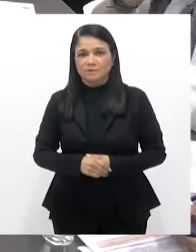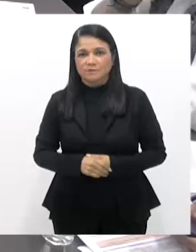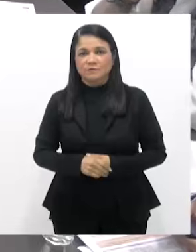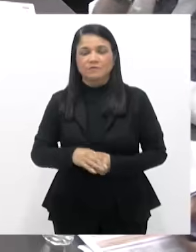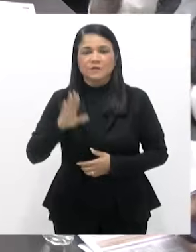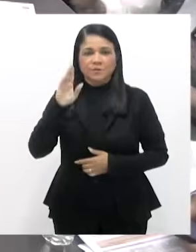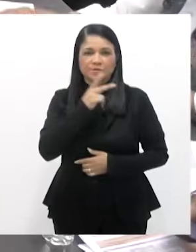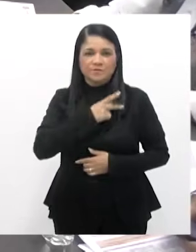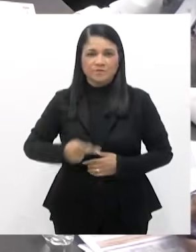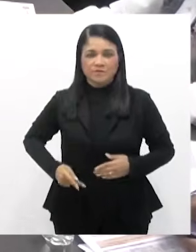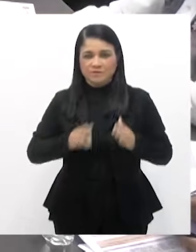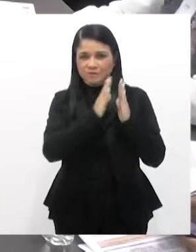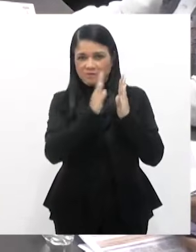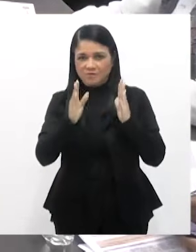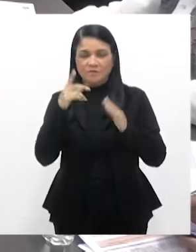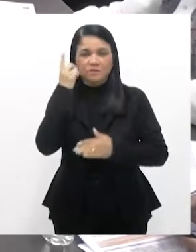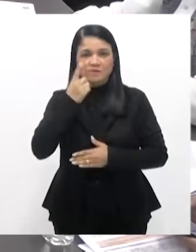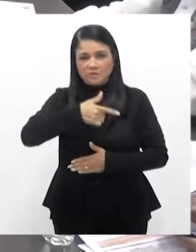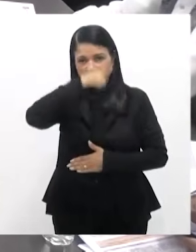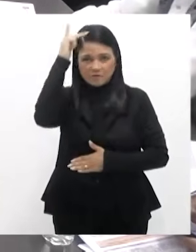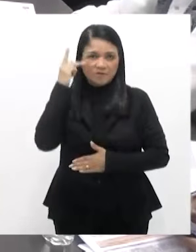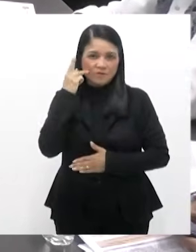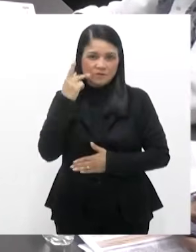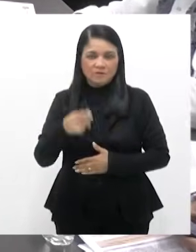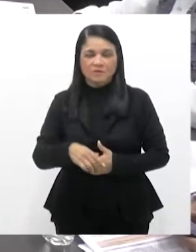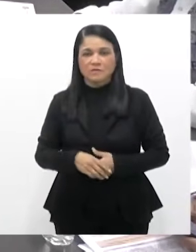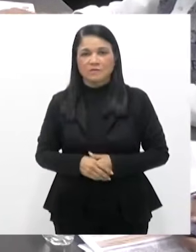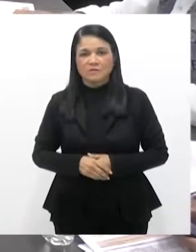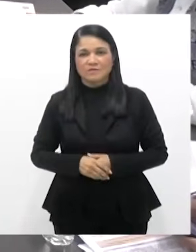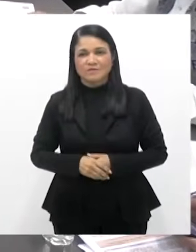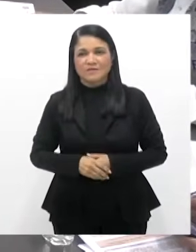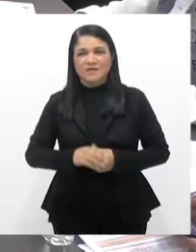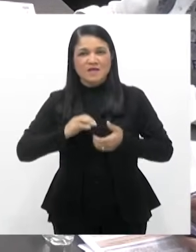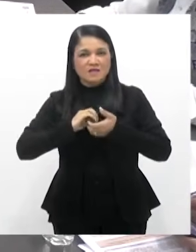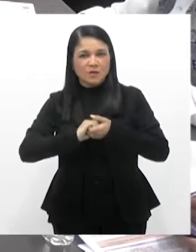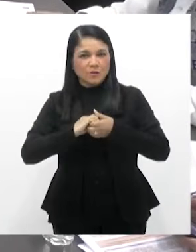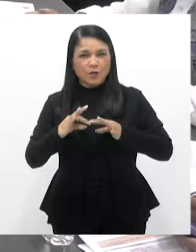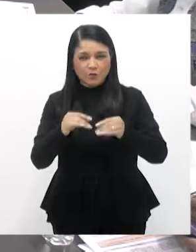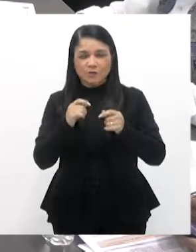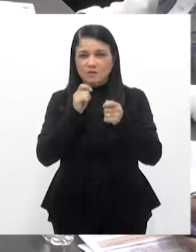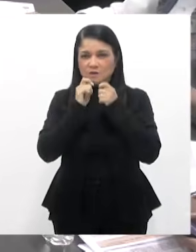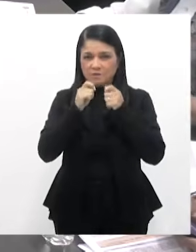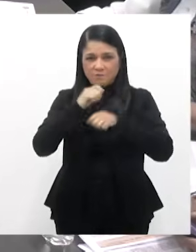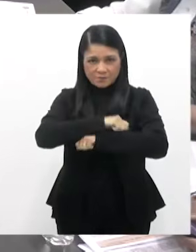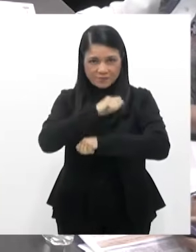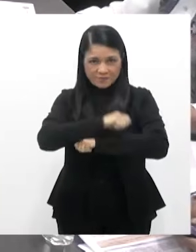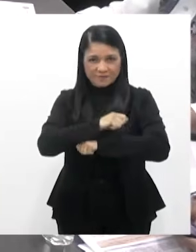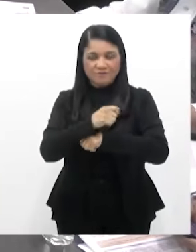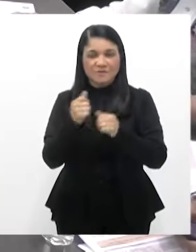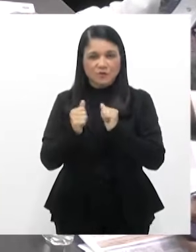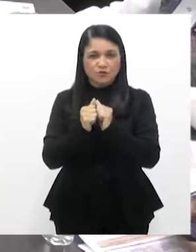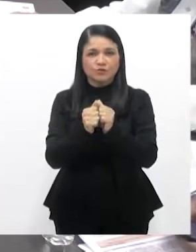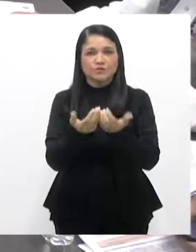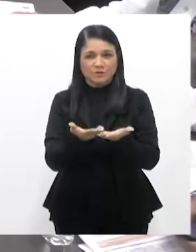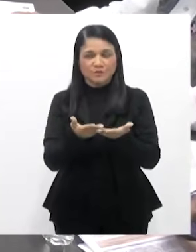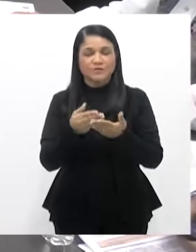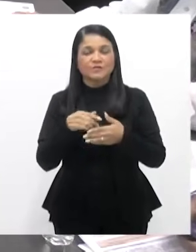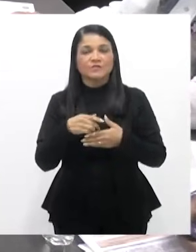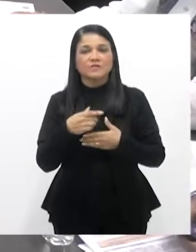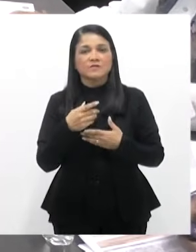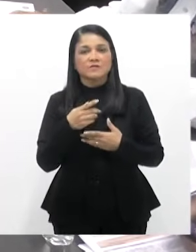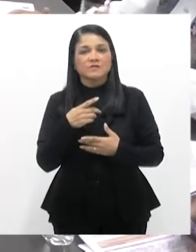Presidente, pela ordem. Deputado Luiz Paulo, pela ordem. Saudar também a toda a imprensa que está aqui conosco. Deputado Luiz